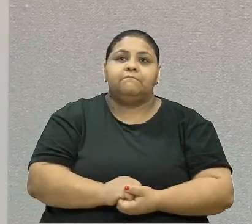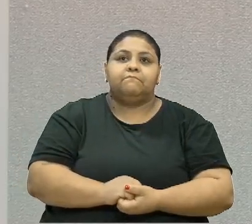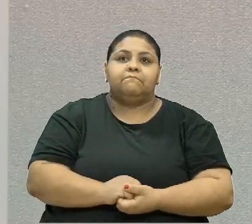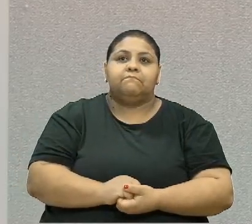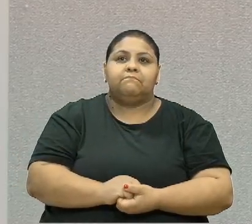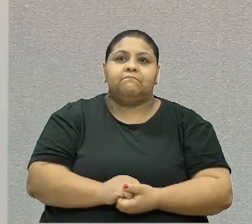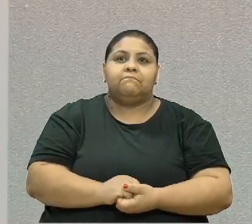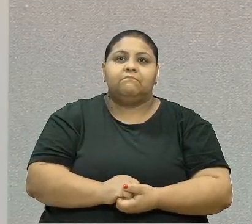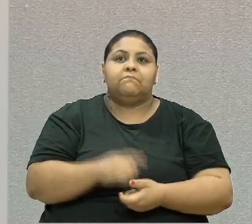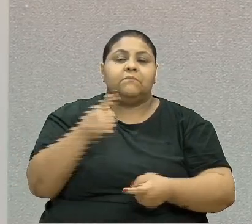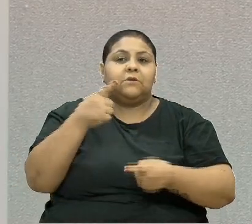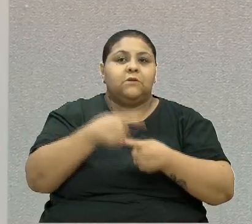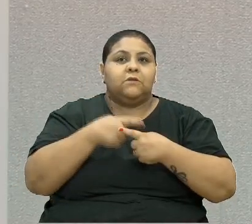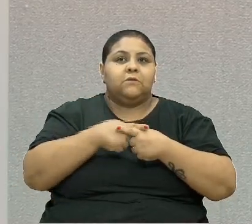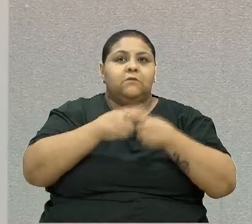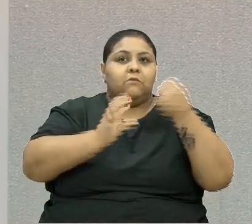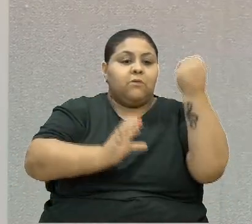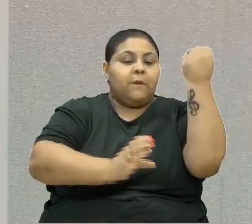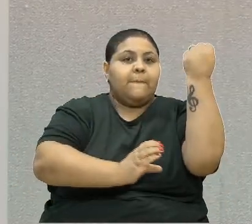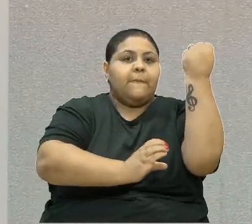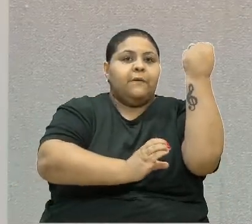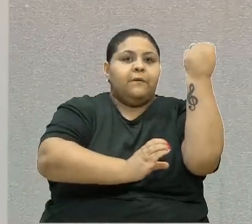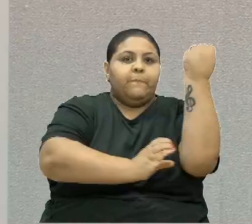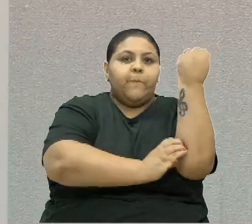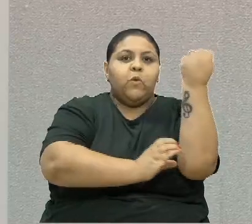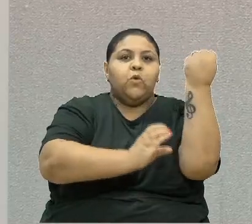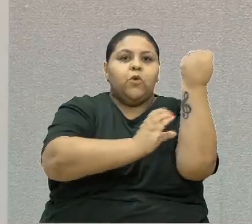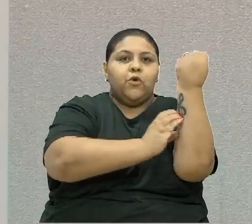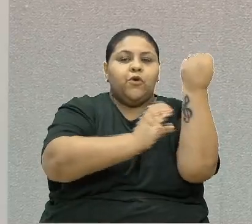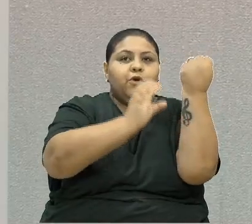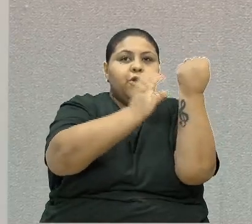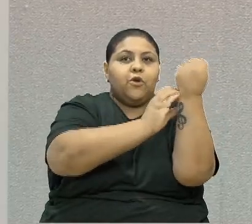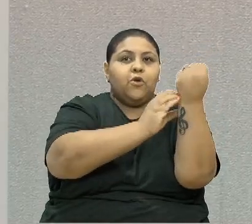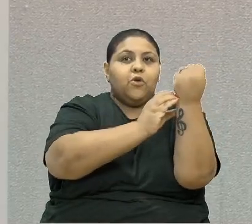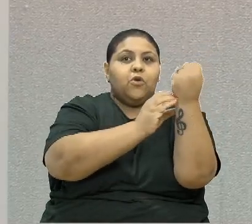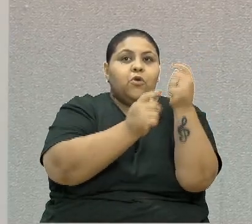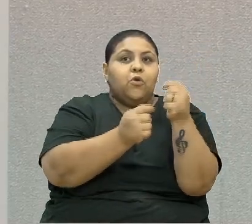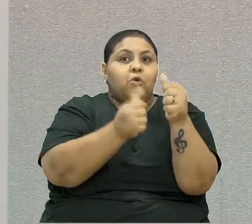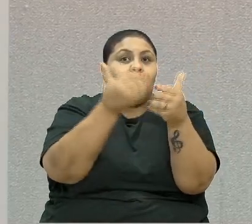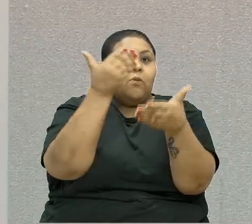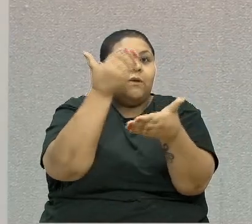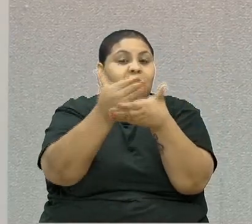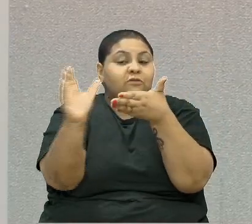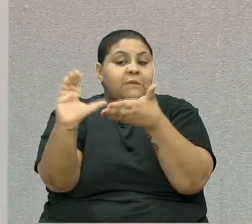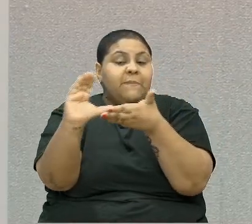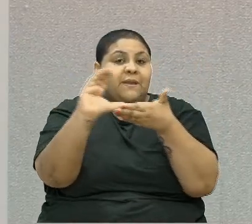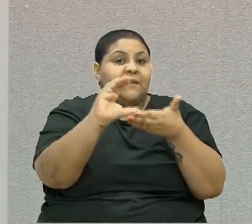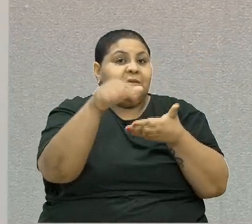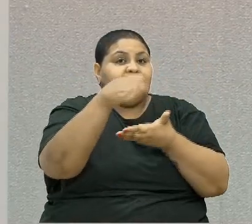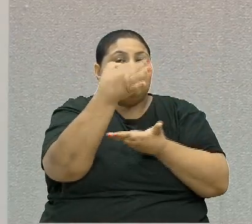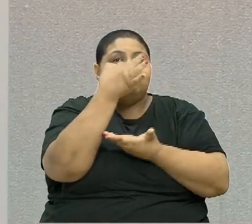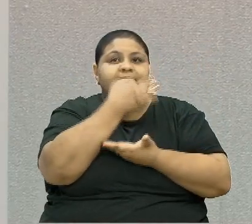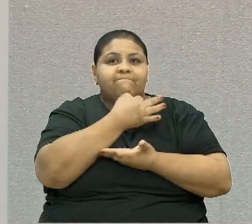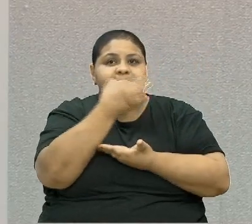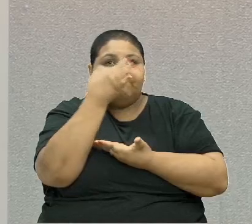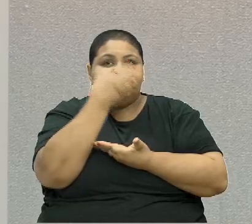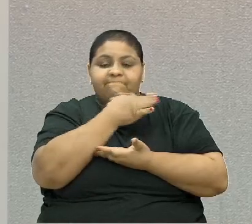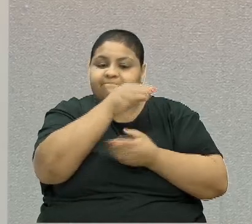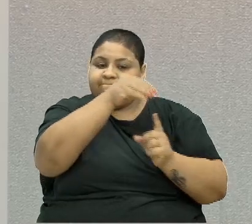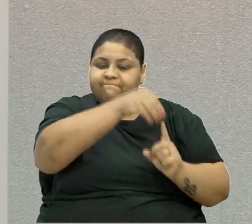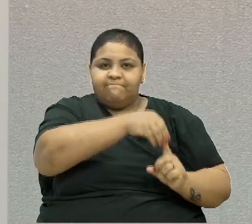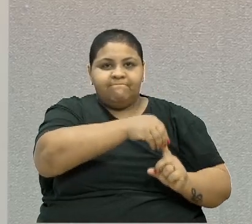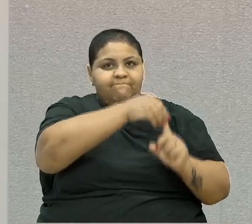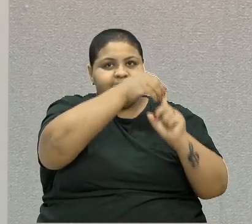devido a burocracias internas. Nós quase perdemos esse investimento em Caxias do Sul, um investimento que é